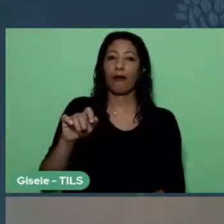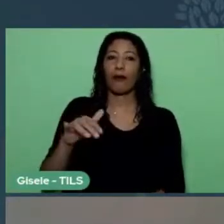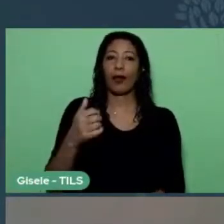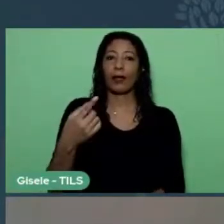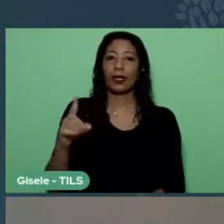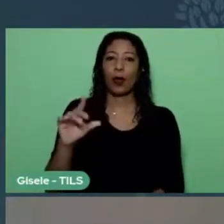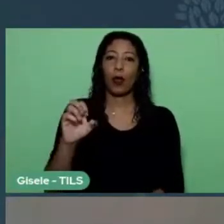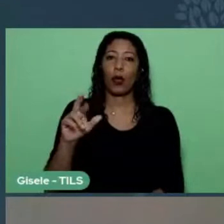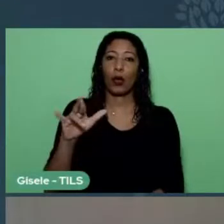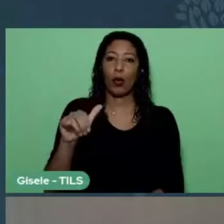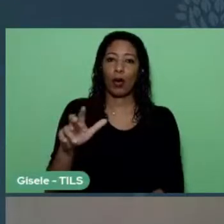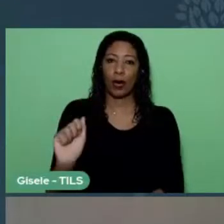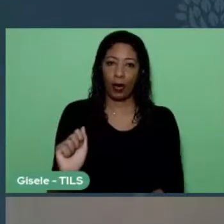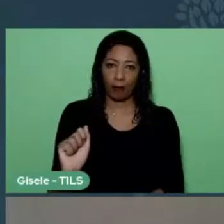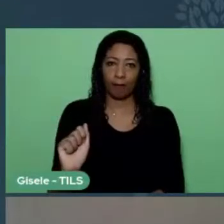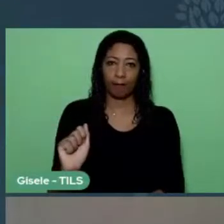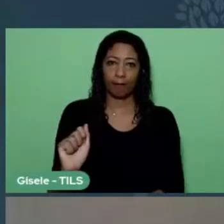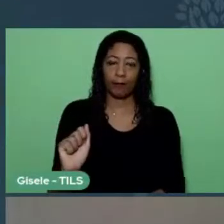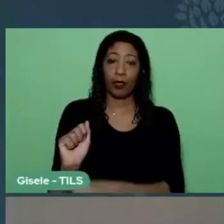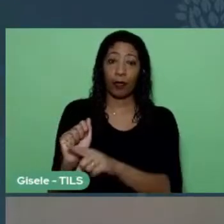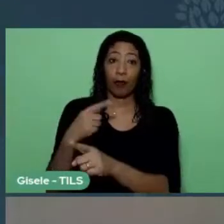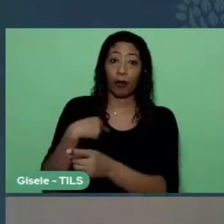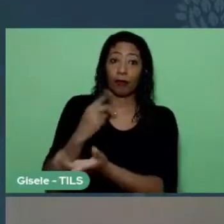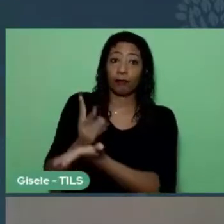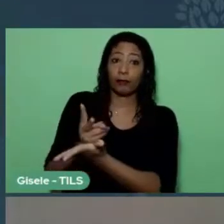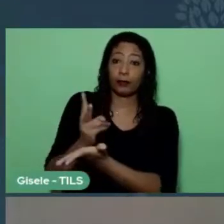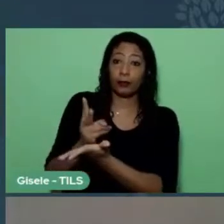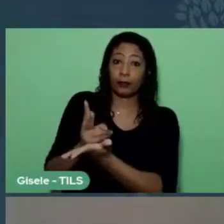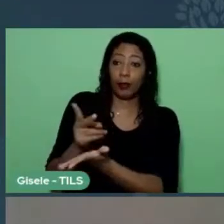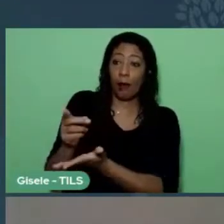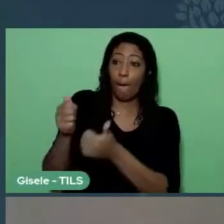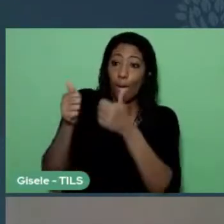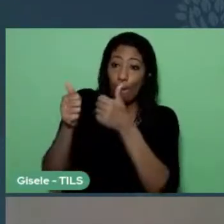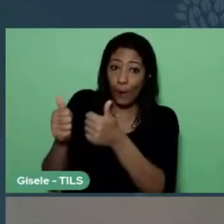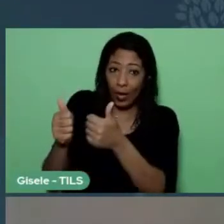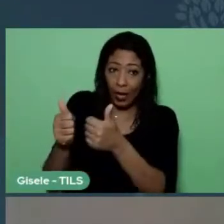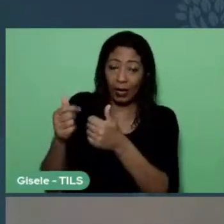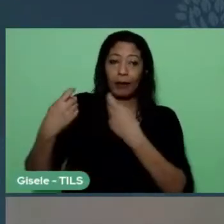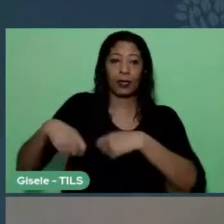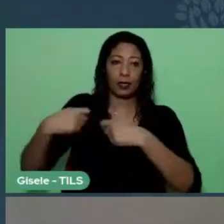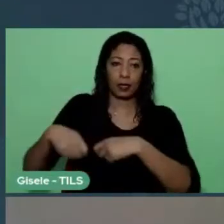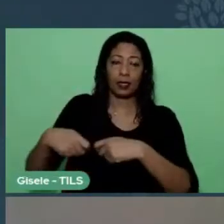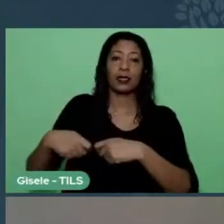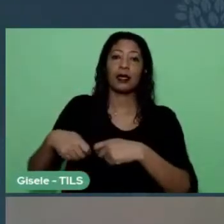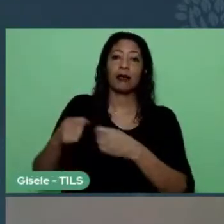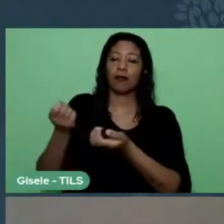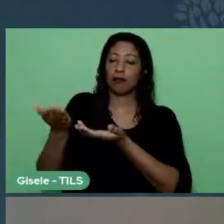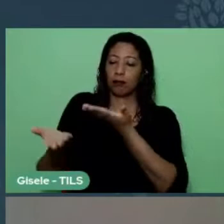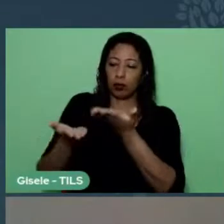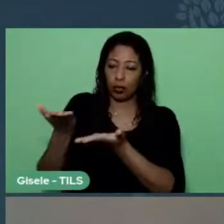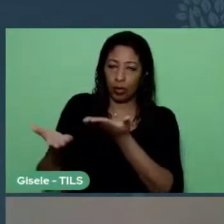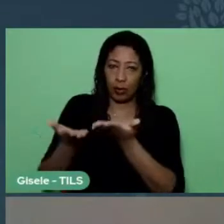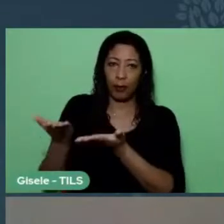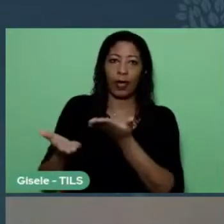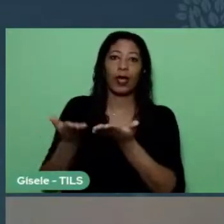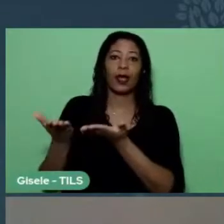vias aéreas. Então, para manter meu paciente bem, meu tratamento de manutenção tem que ser com uma